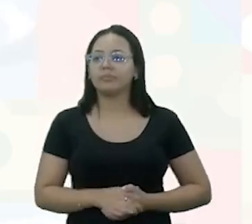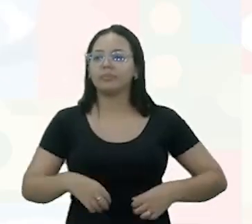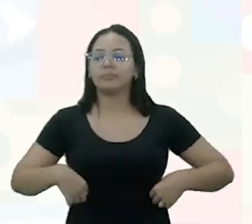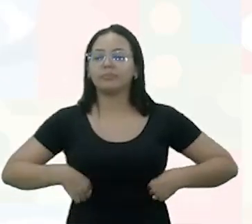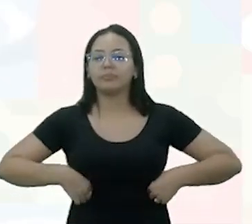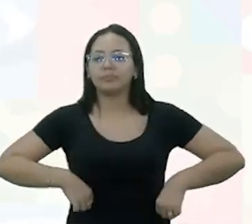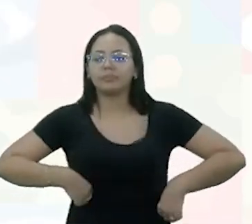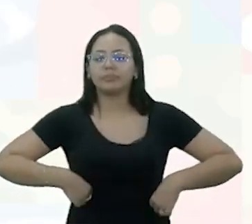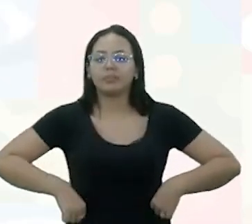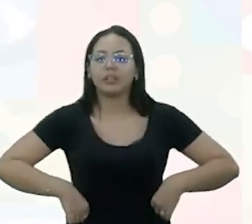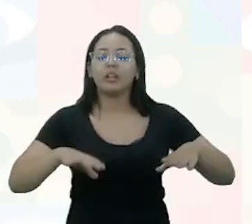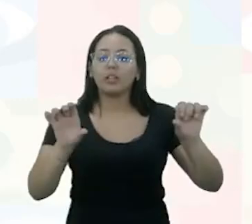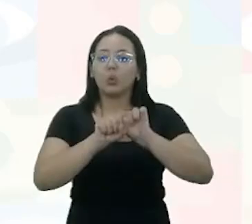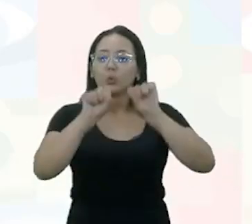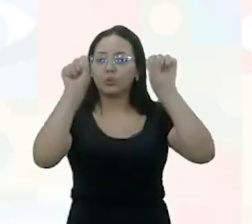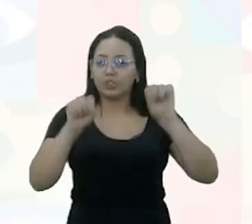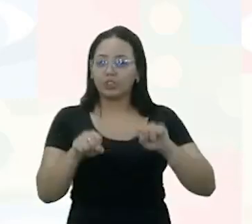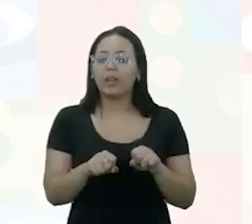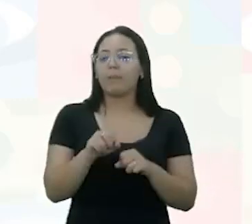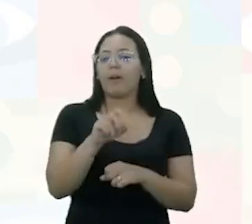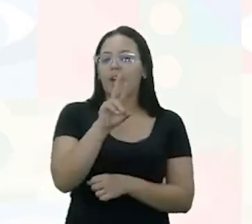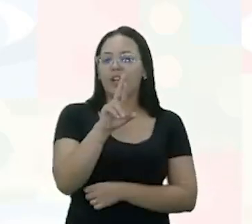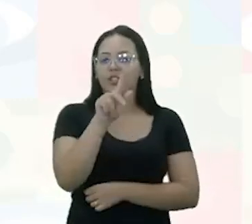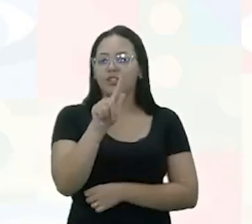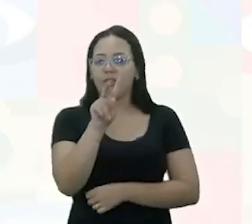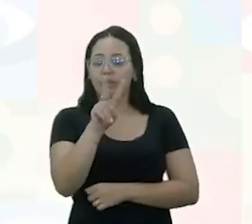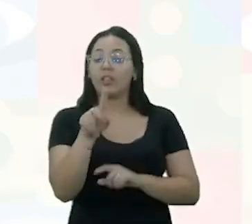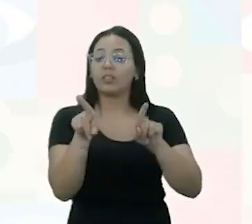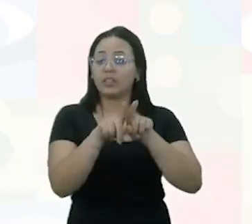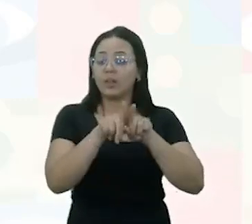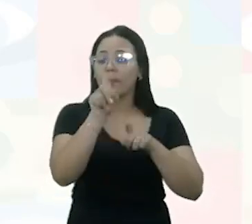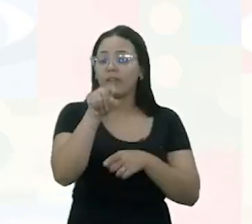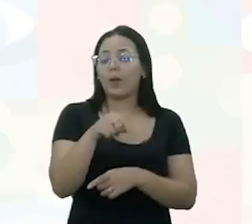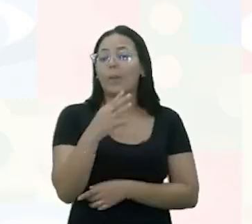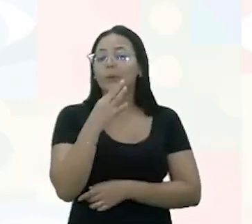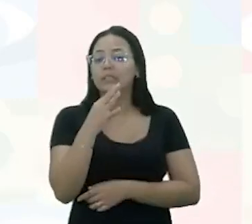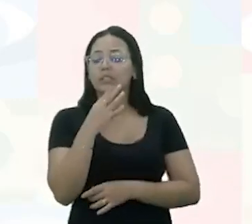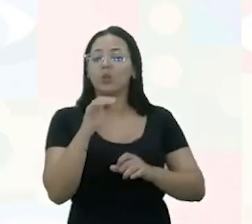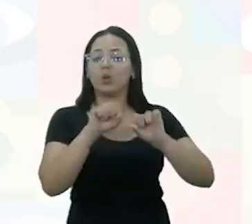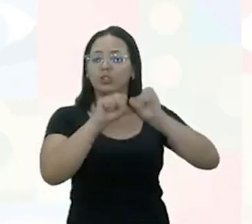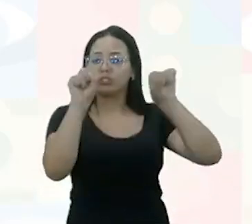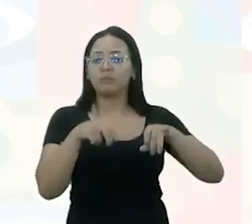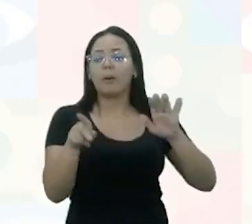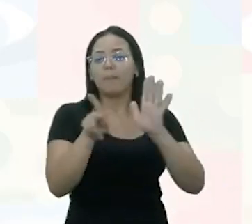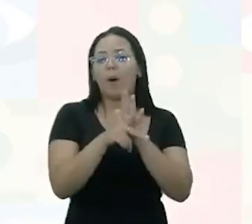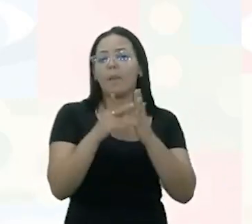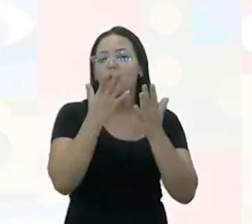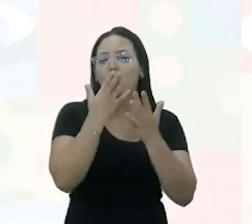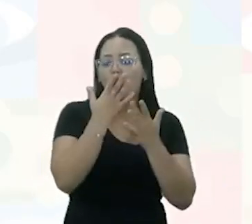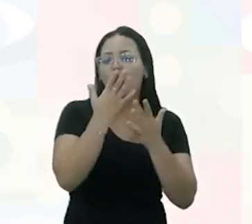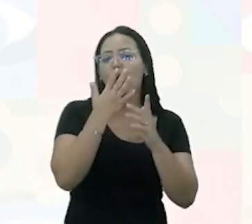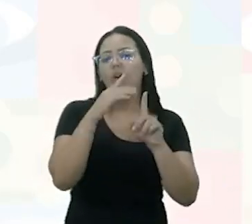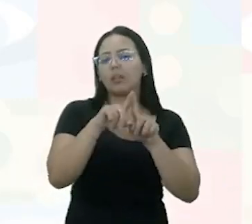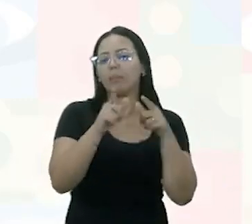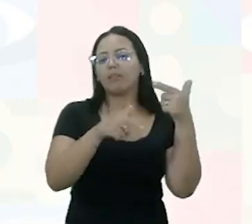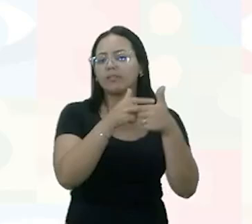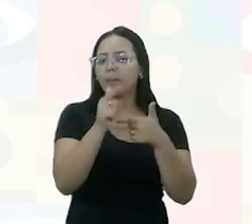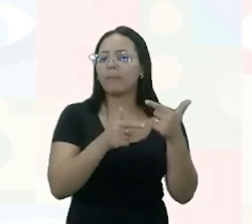O sistema RGB. O RGB é também conhecido como sistema de cor-luz e trabalha